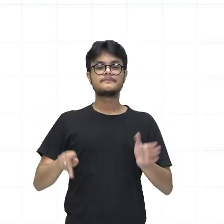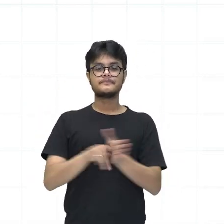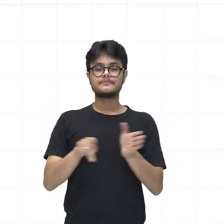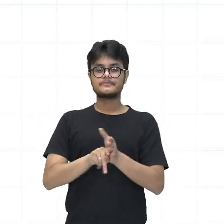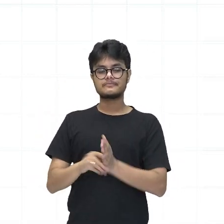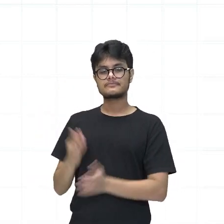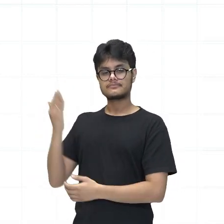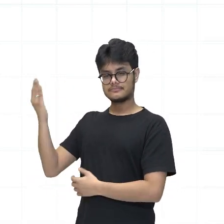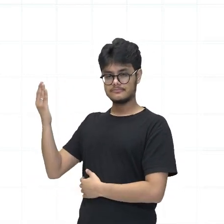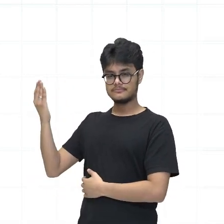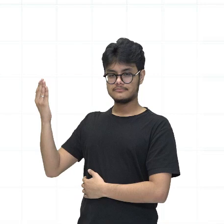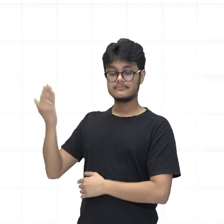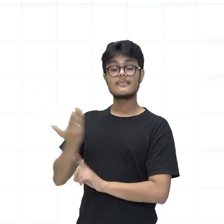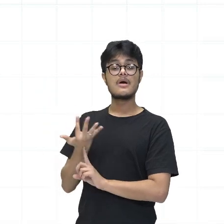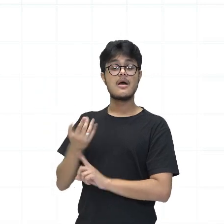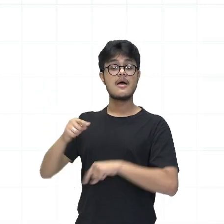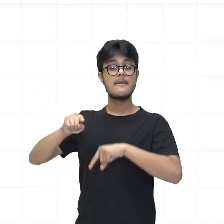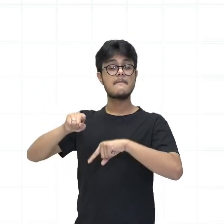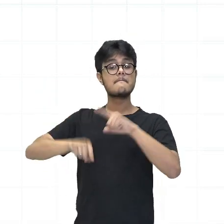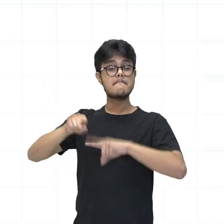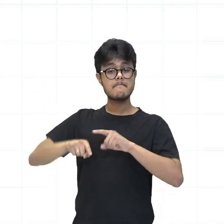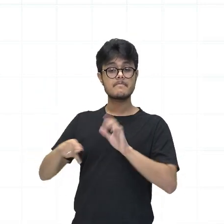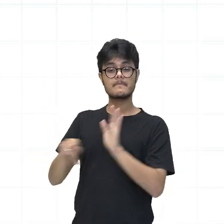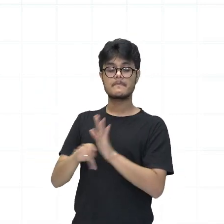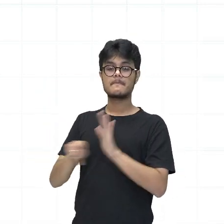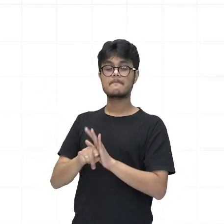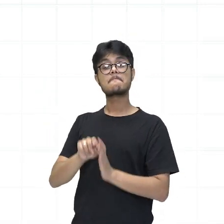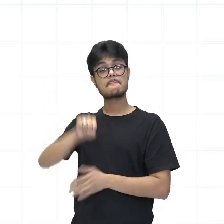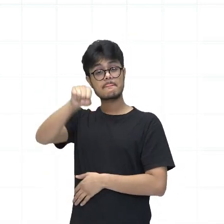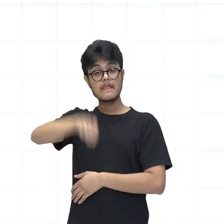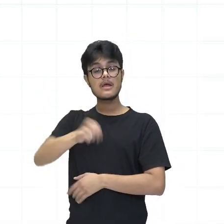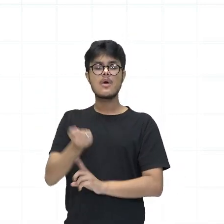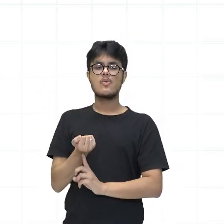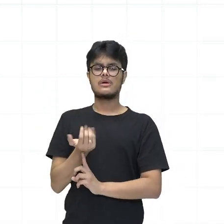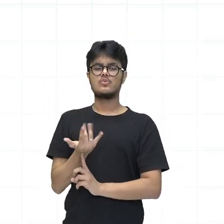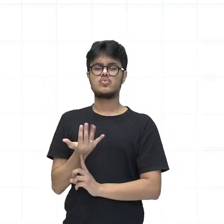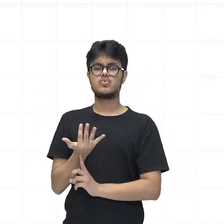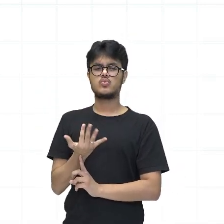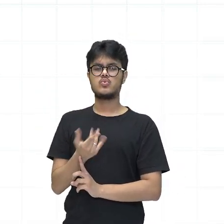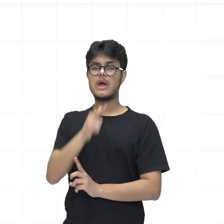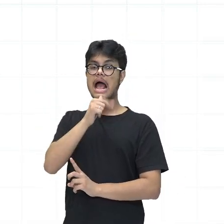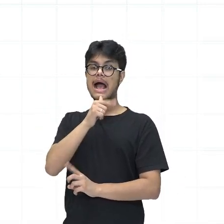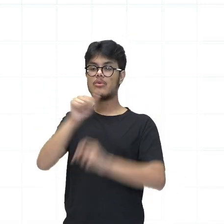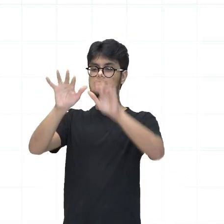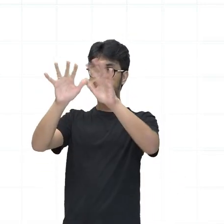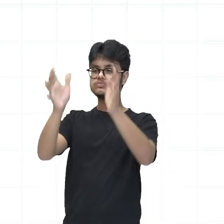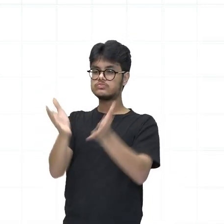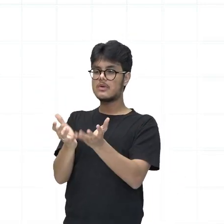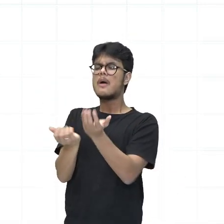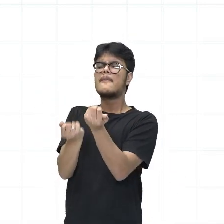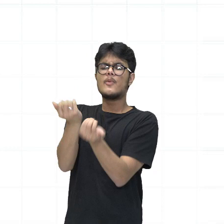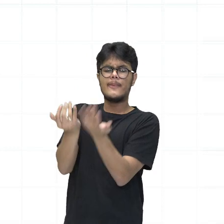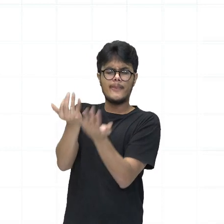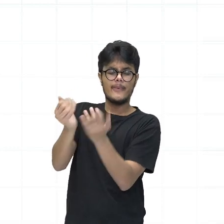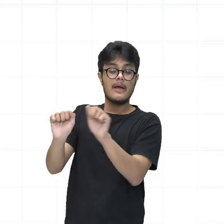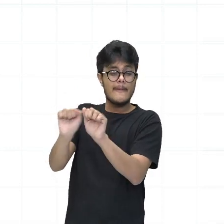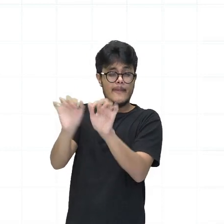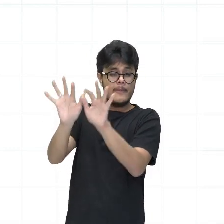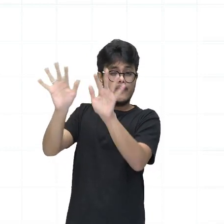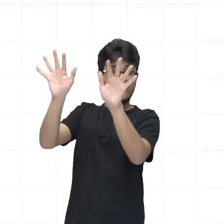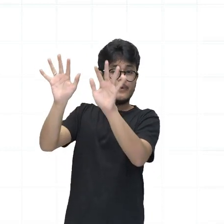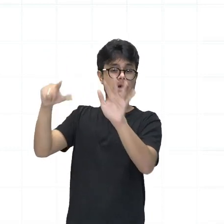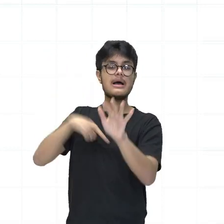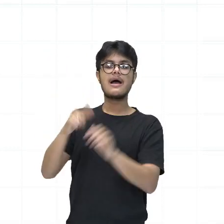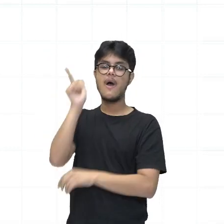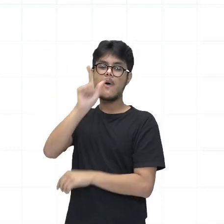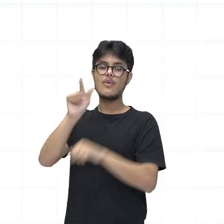tripé, que fazia com que o calor gerasse esse aquecimento da água ali dentro e o vapor